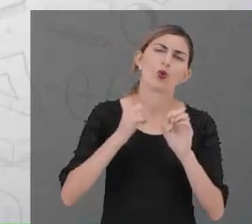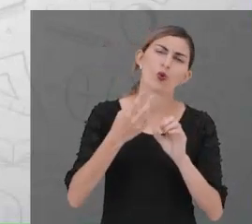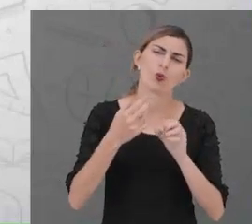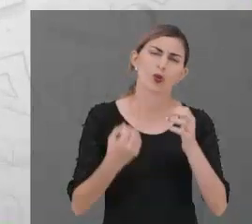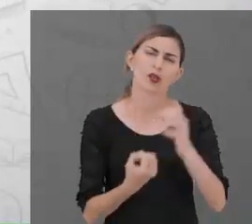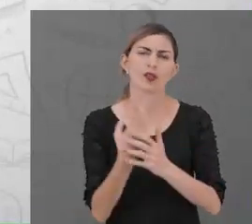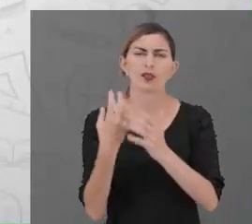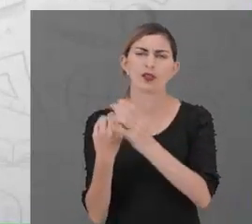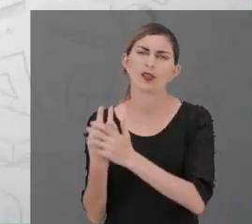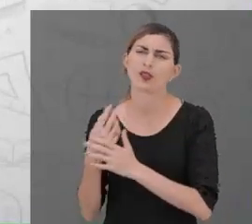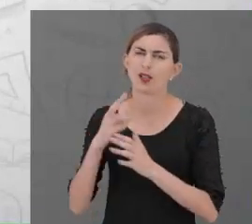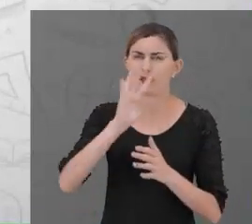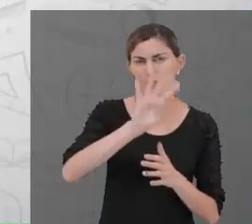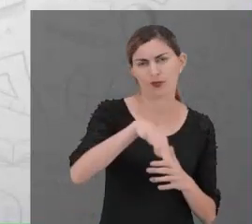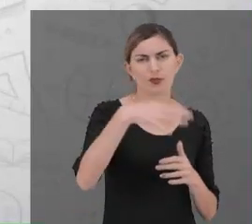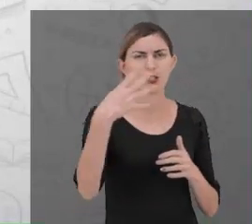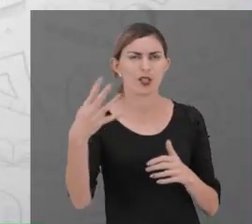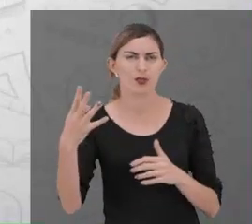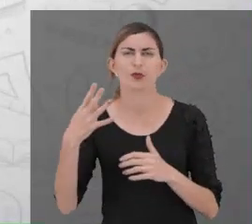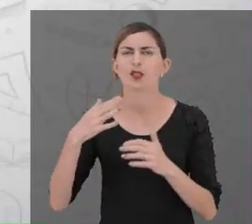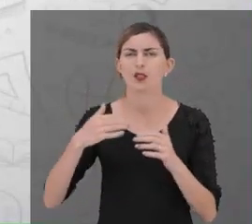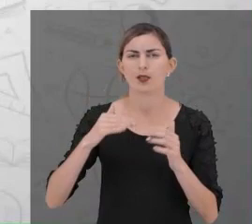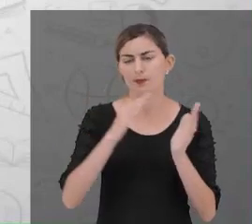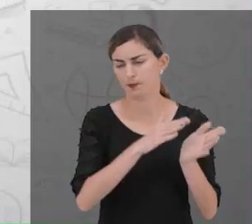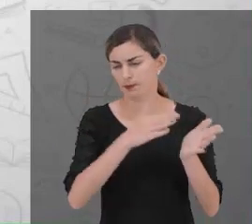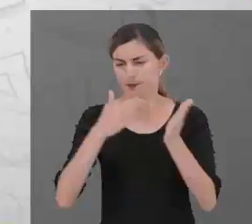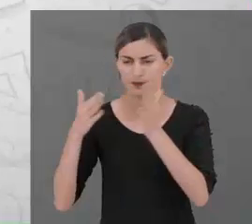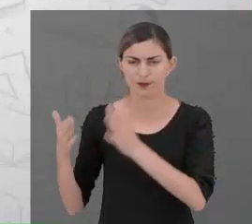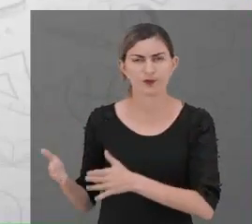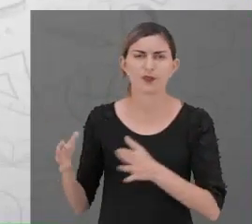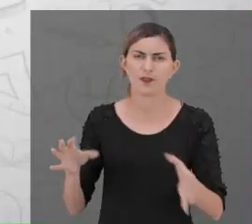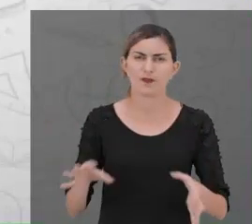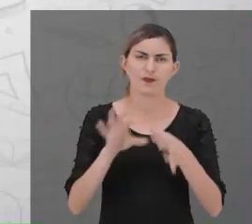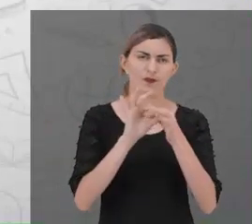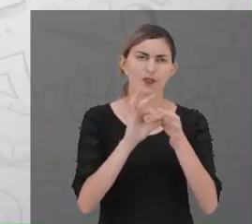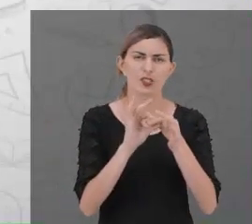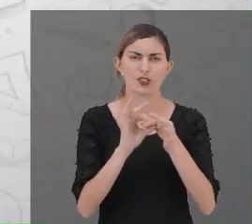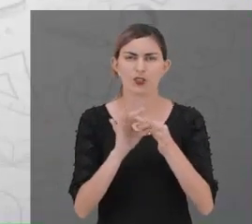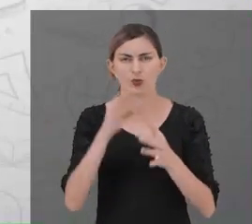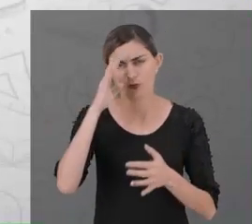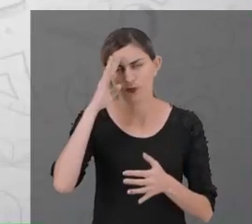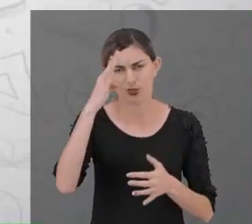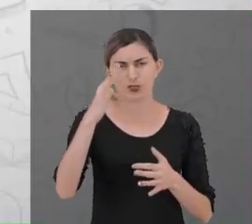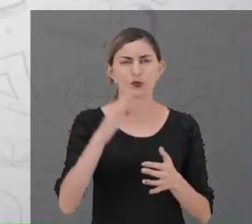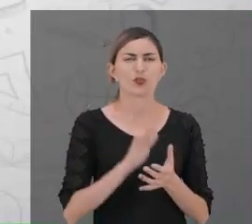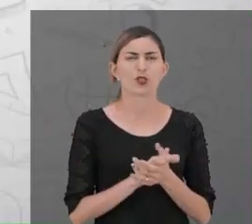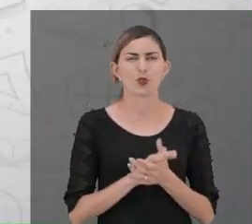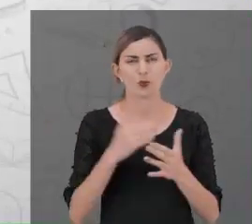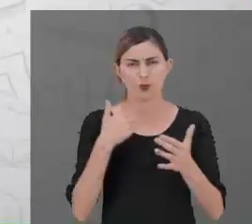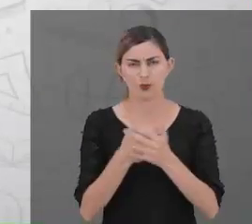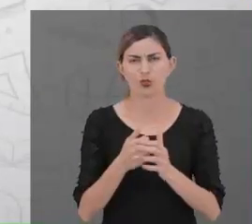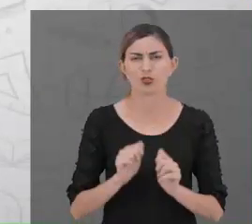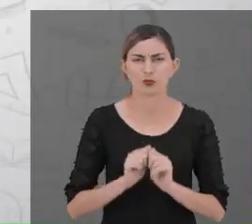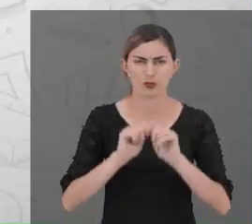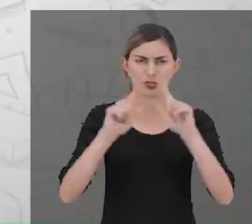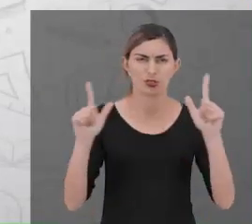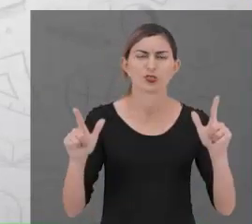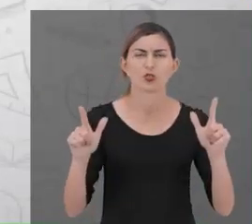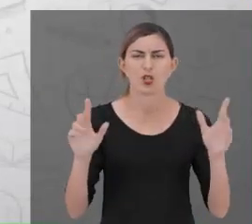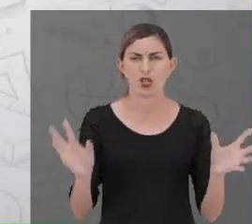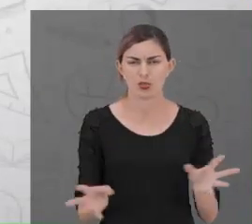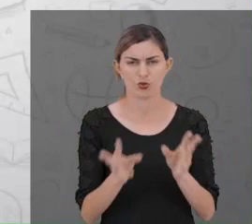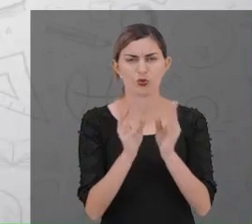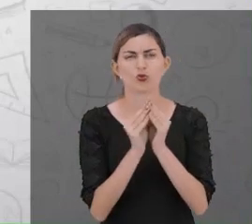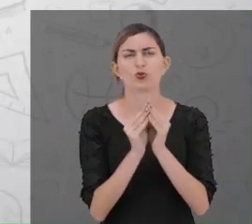recortar esses atributos e criar tabelas à parte, fazendo vínculo com essa tabela principal. No